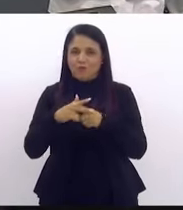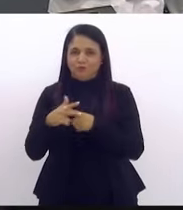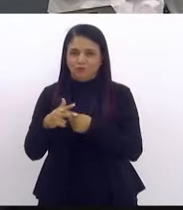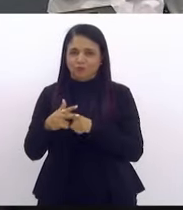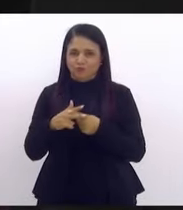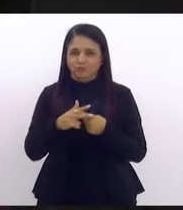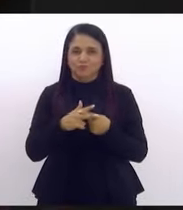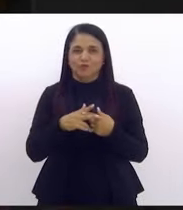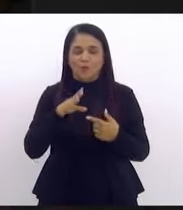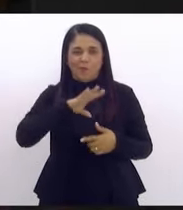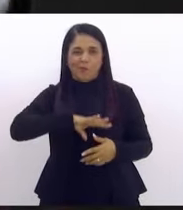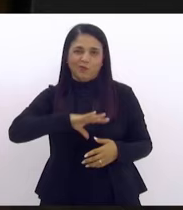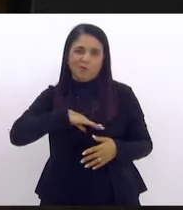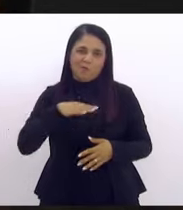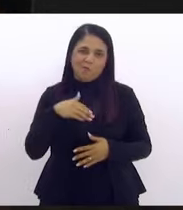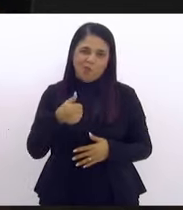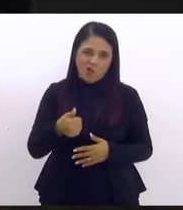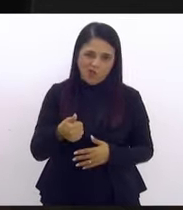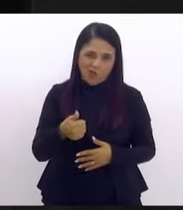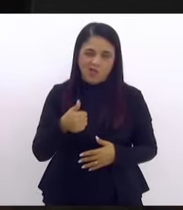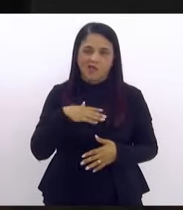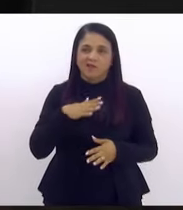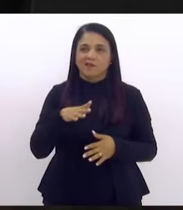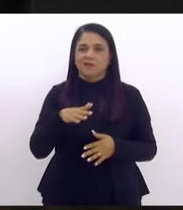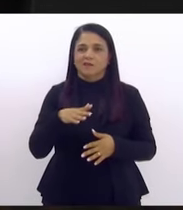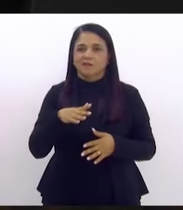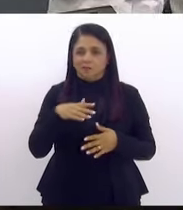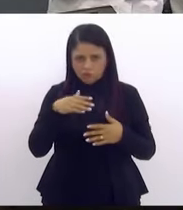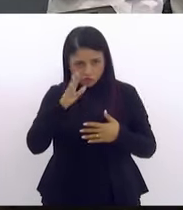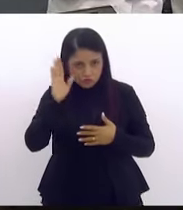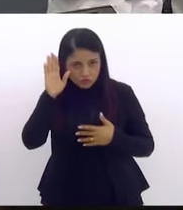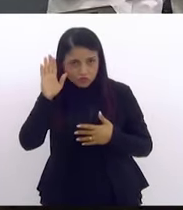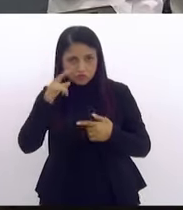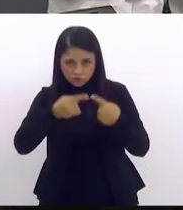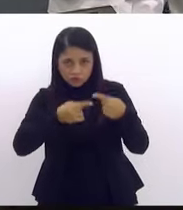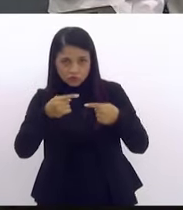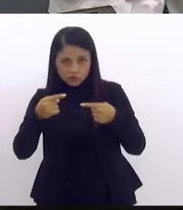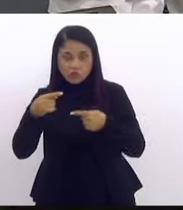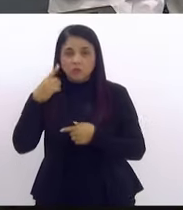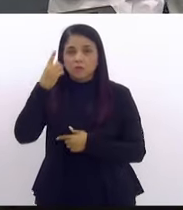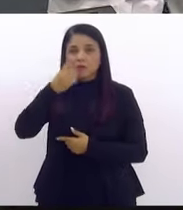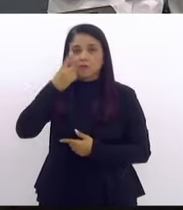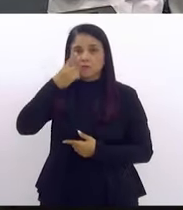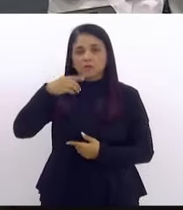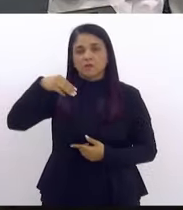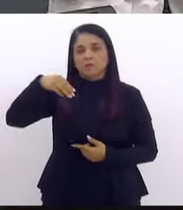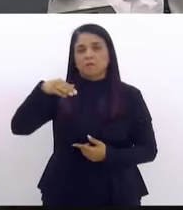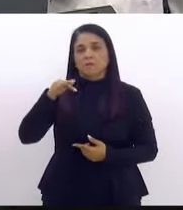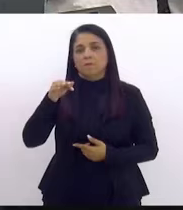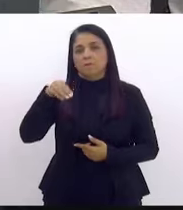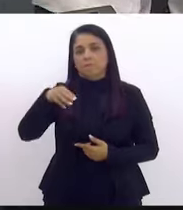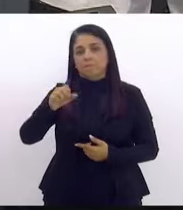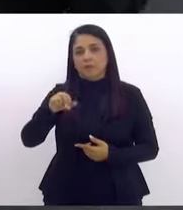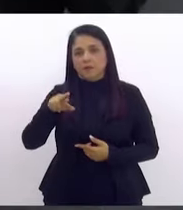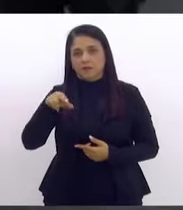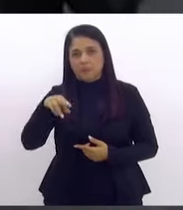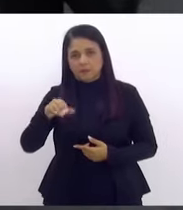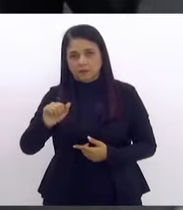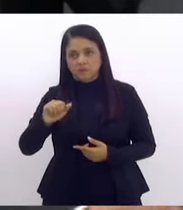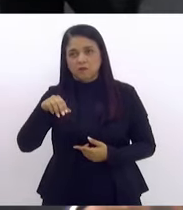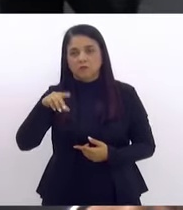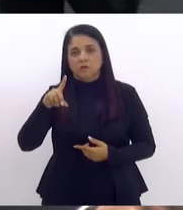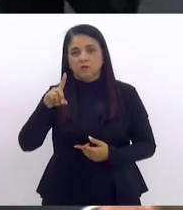o português ficar melhor. Não havendo quem quer discutir? Sim. Para discutir, deputada Marina, do MST. Obrigada,